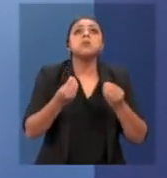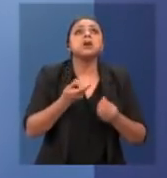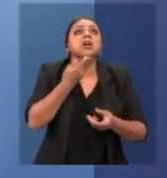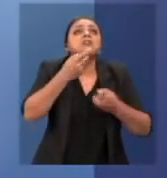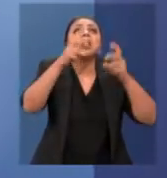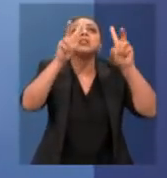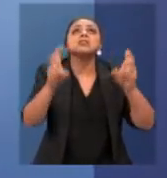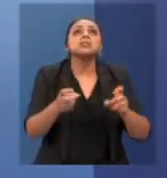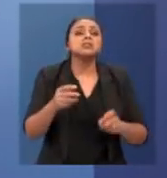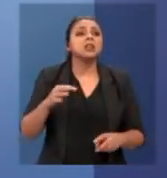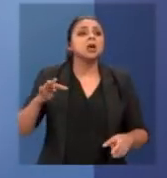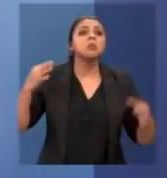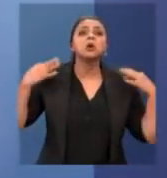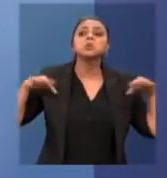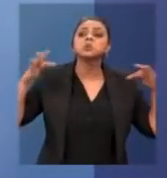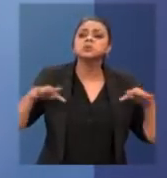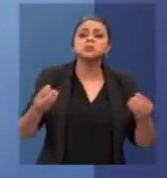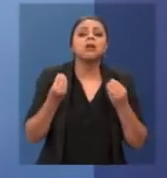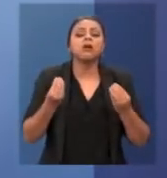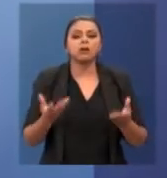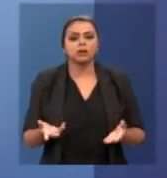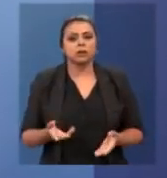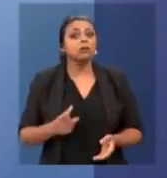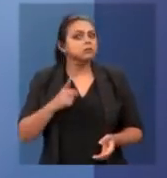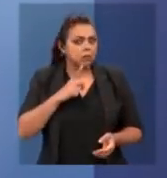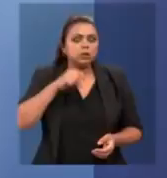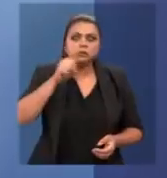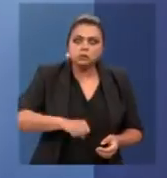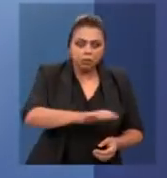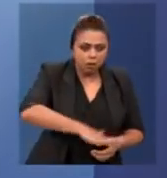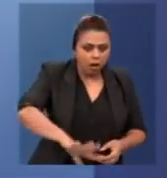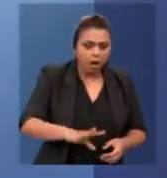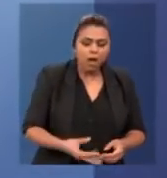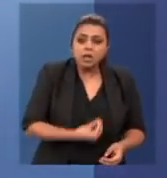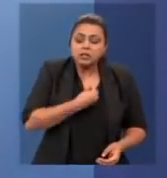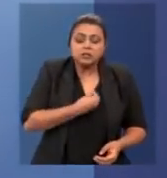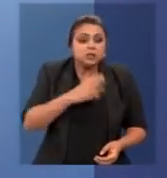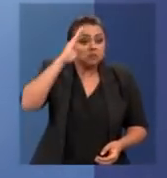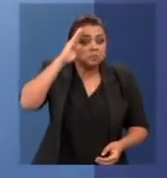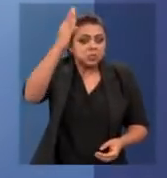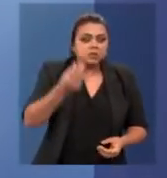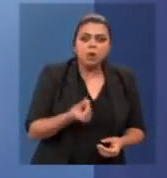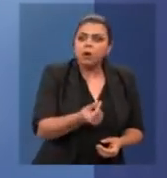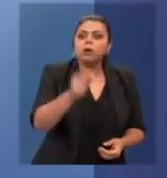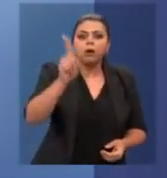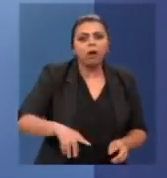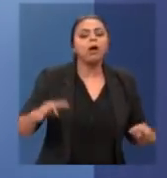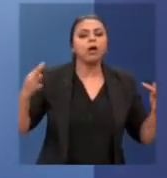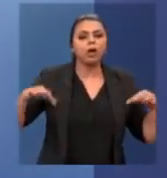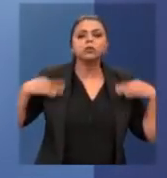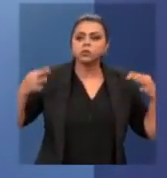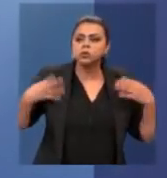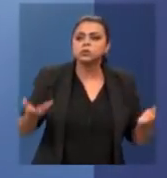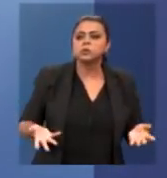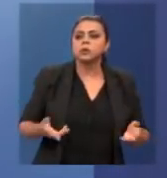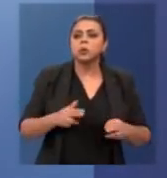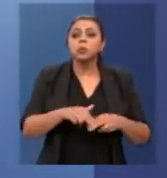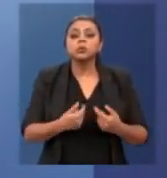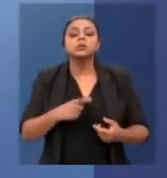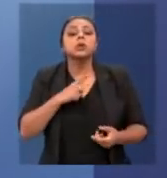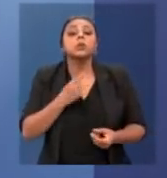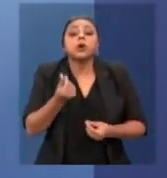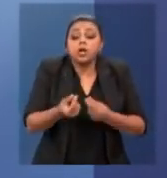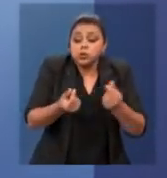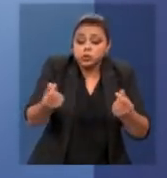andré que vive do turismo vive do turismo e essa indústria sem chaminé que a gente reconhece que gera